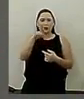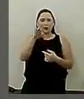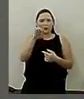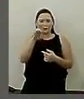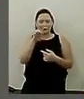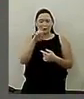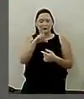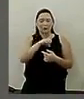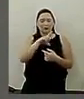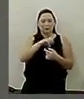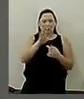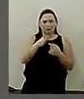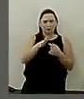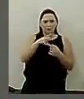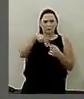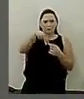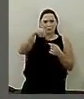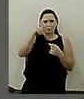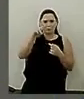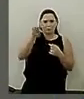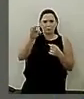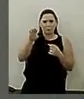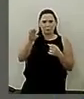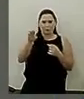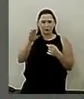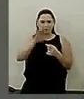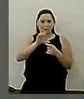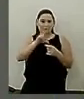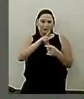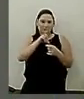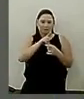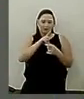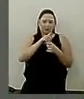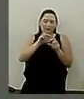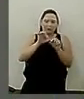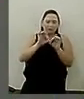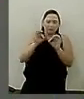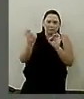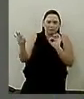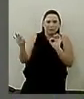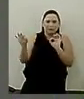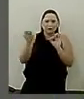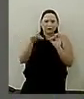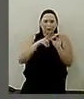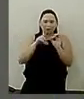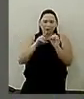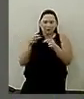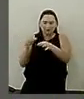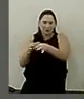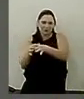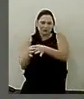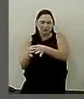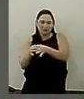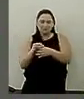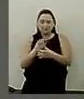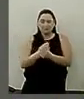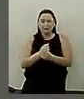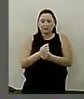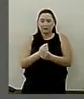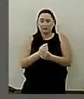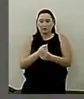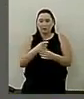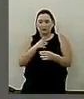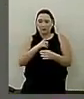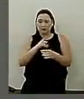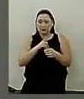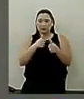na região norte da Palestina, bem pequenininho. O Mar da Galiléia, ele